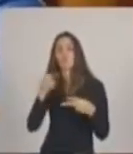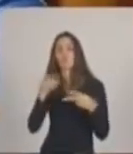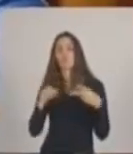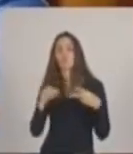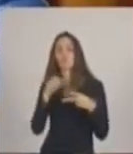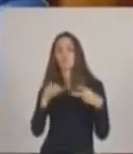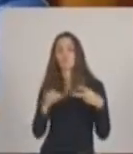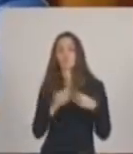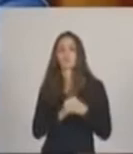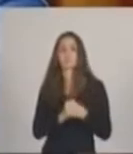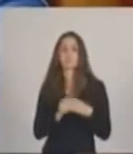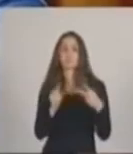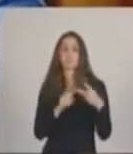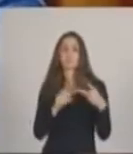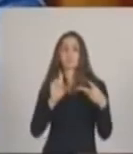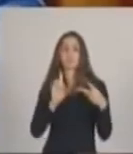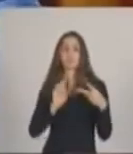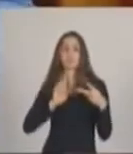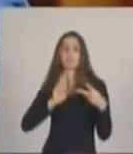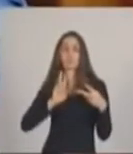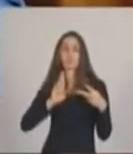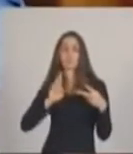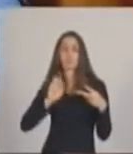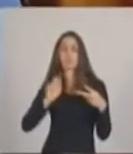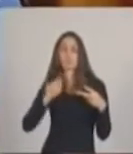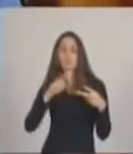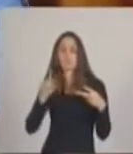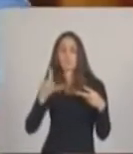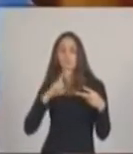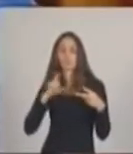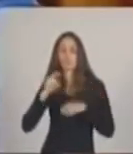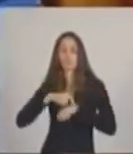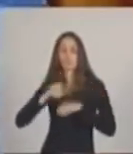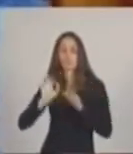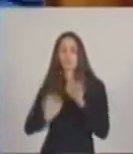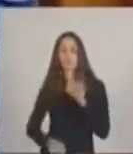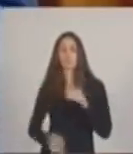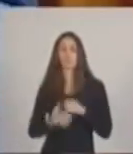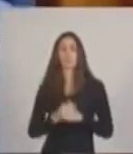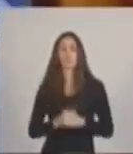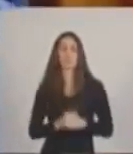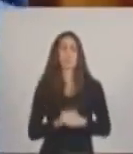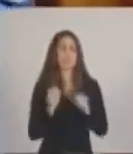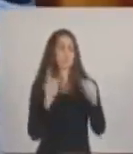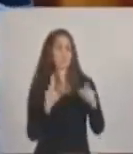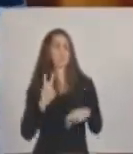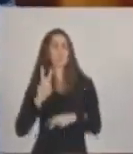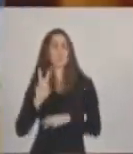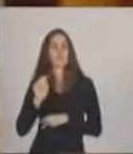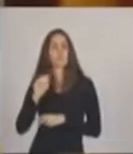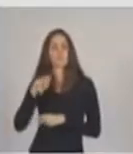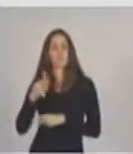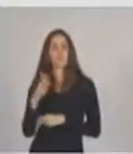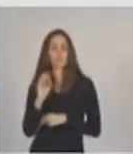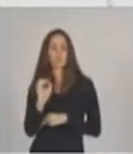Que Durão tem um tempo maior. Então vou passar ao deputado Vandinho logo após o deputado Durão. Ok? Deputado Vandinho.